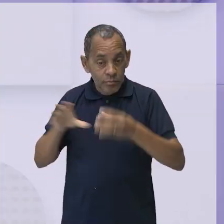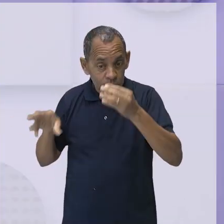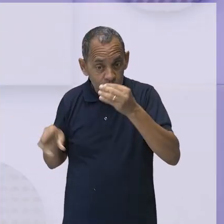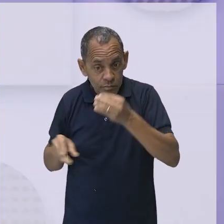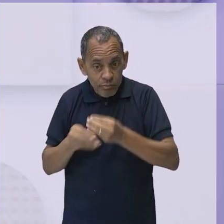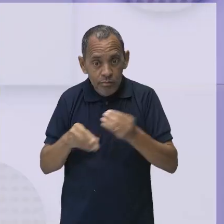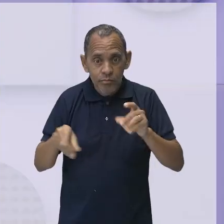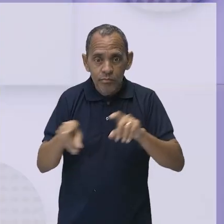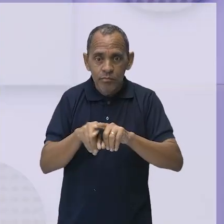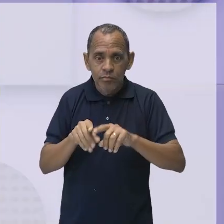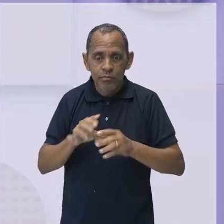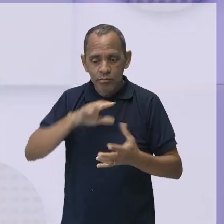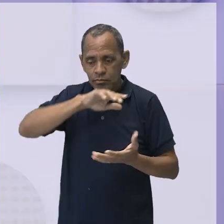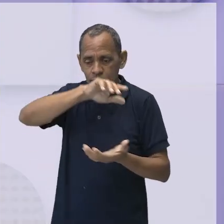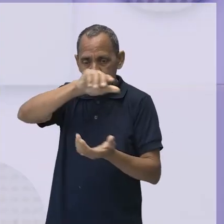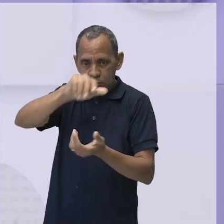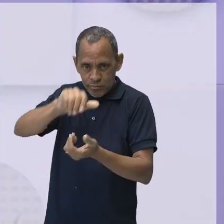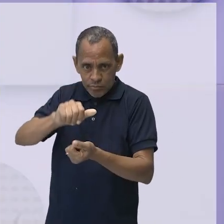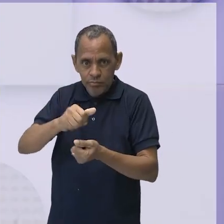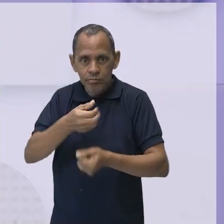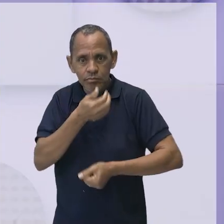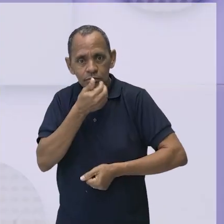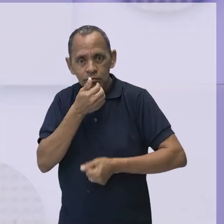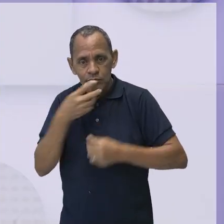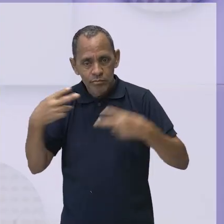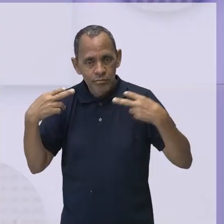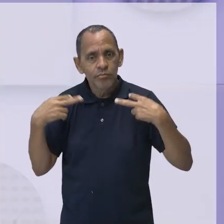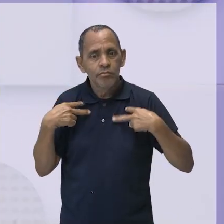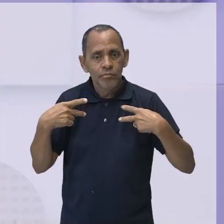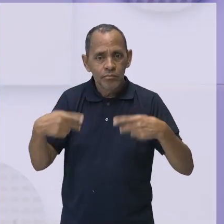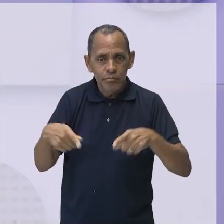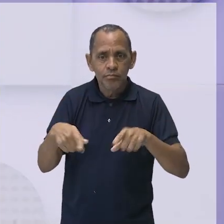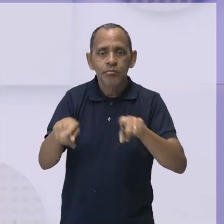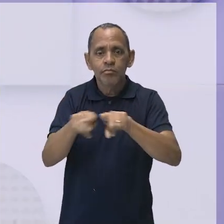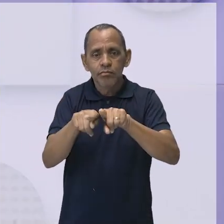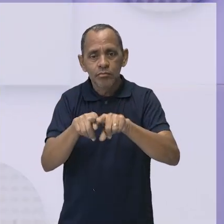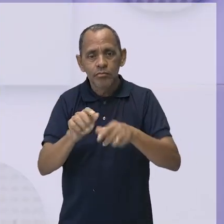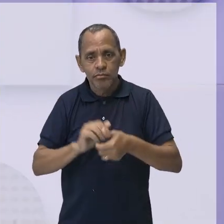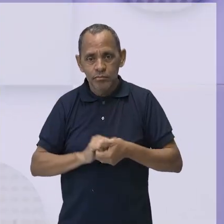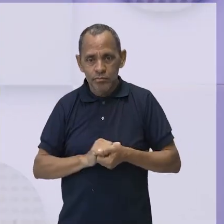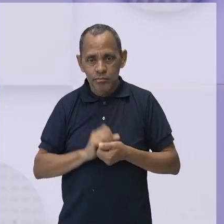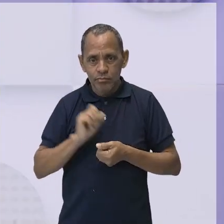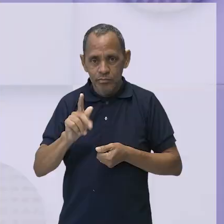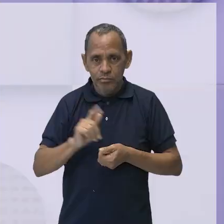contribuição para que esse mundo se torne um mundo mais humano e melhor ainda.